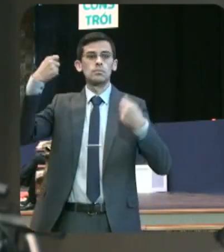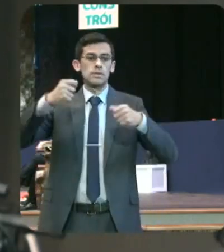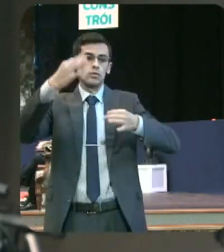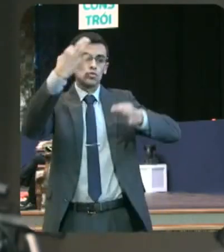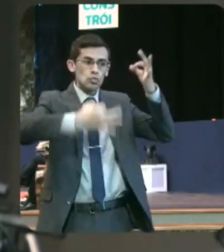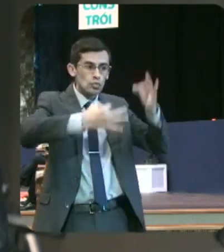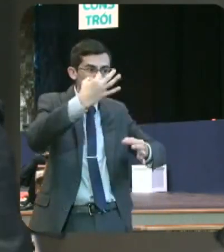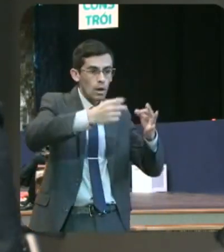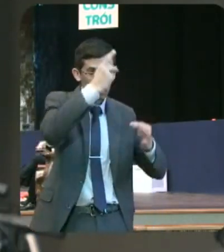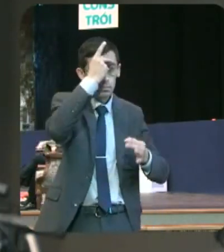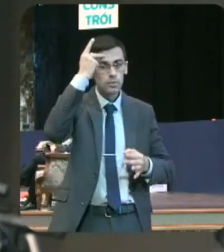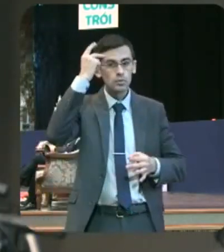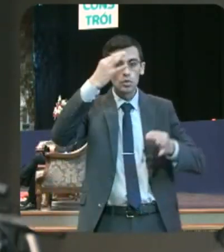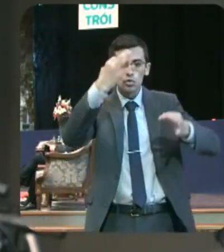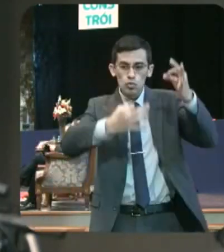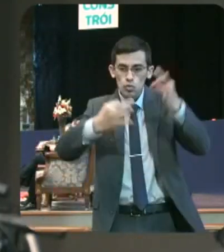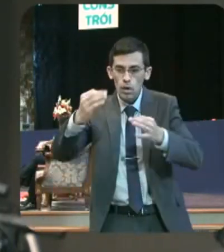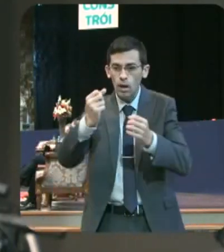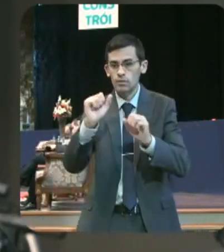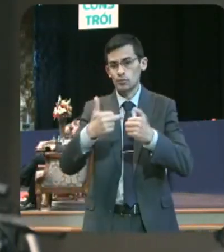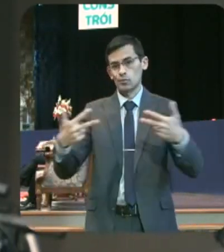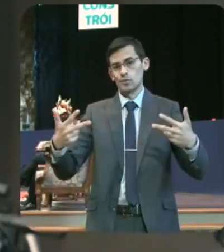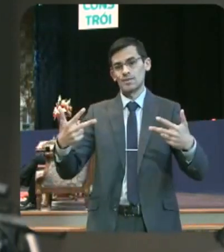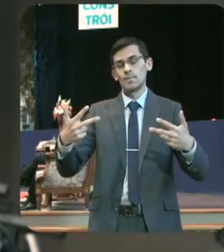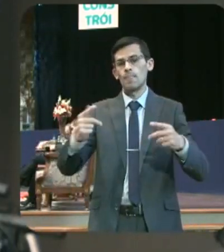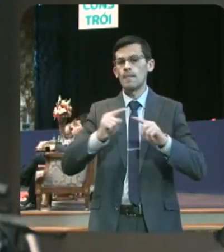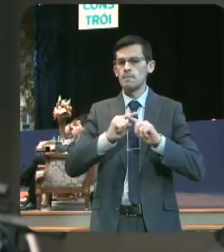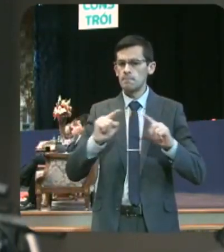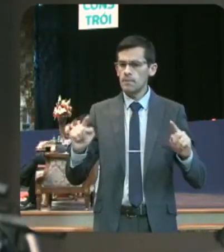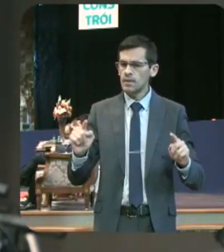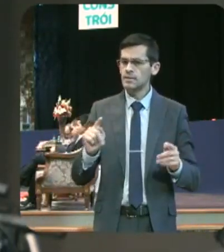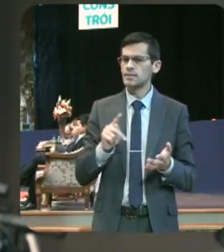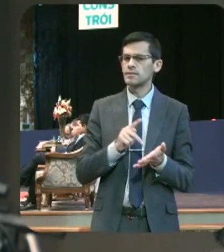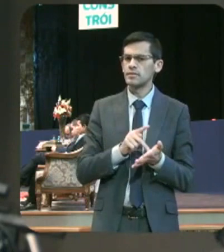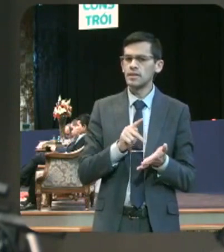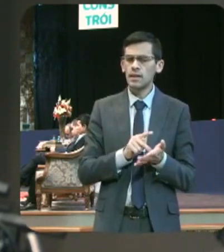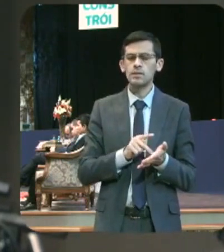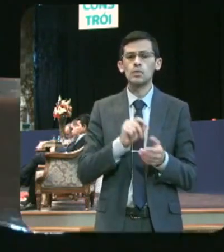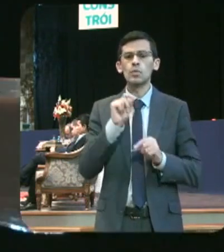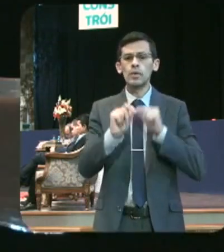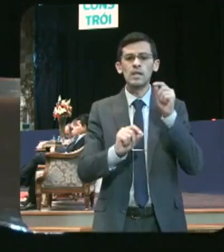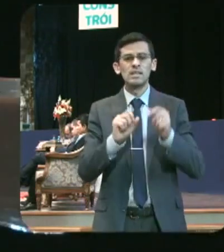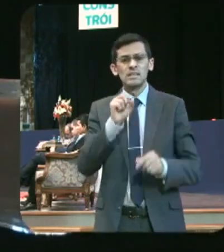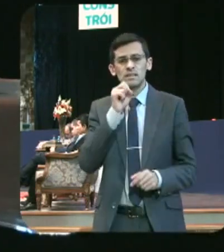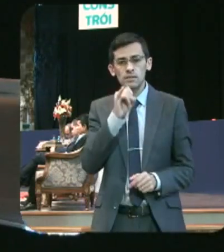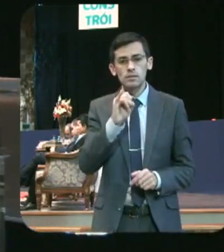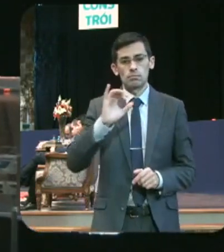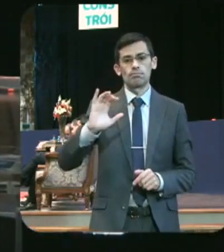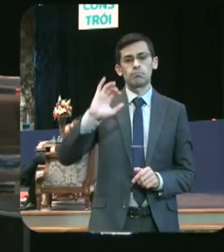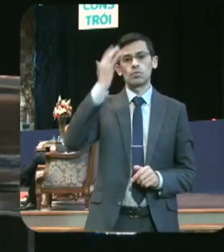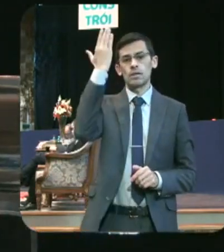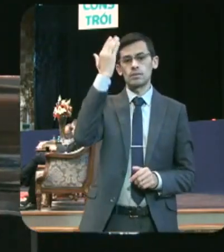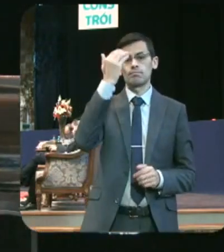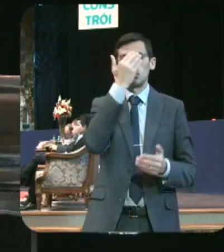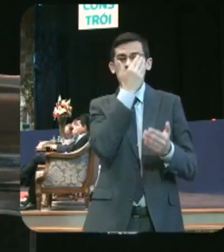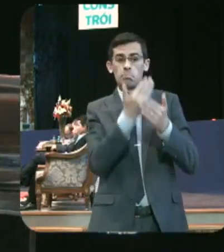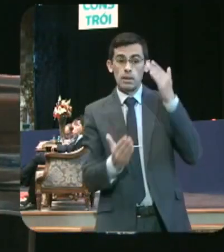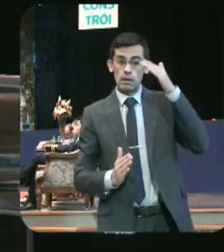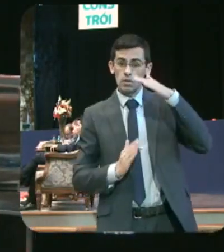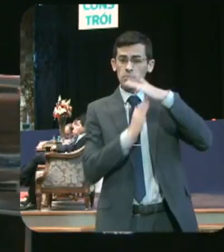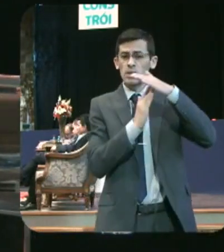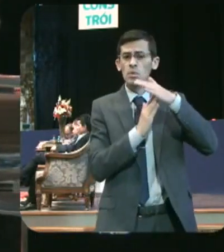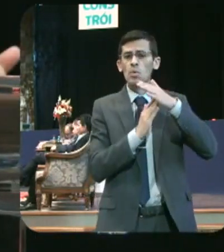julgar. E sabe o que é pior? É que quando a gente transgride, a gente